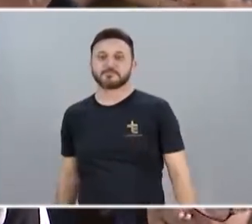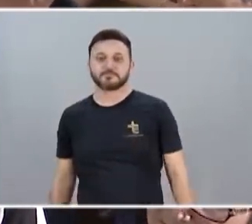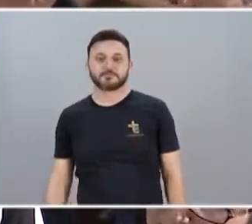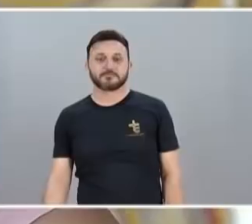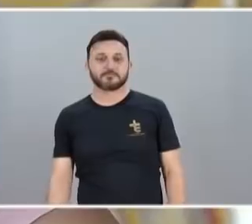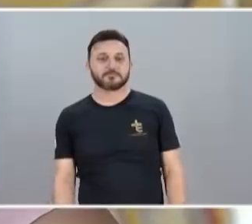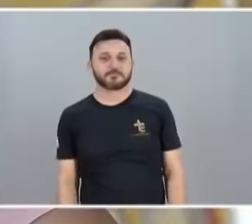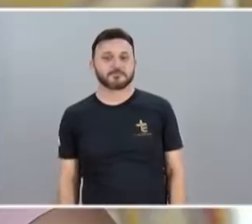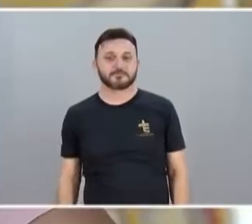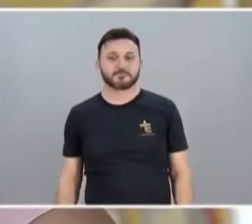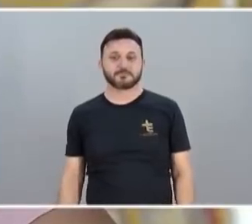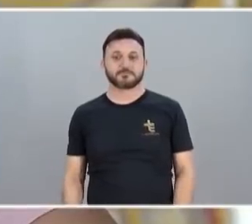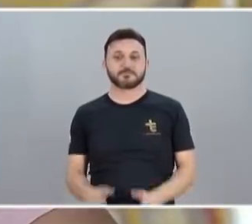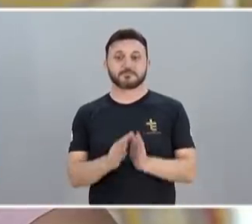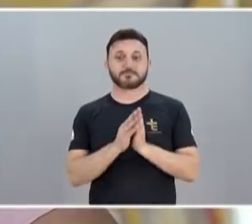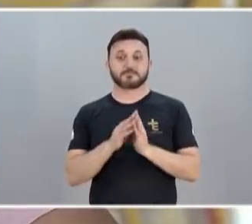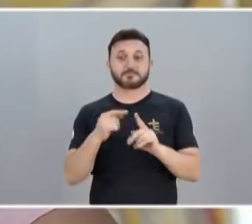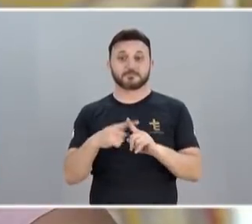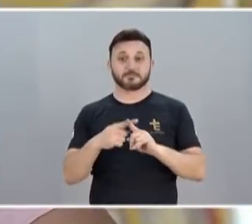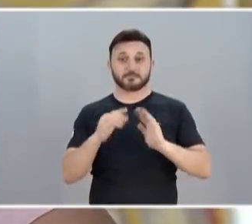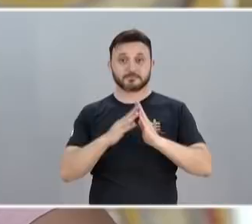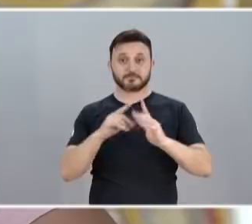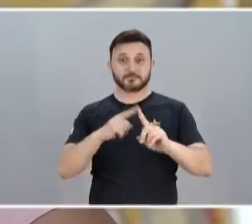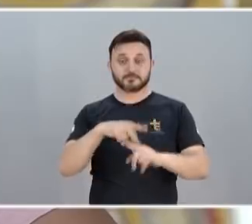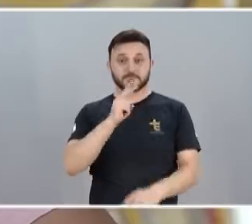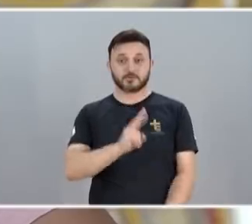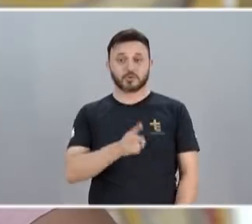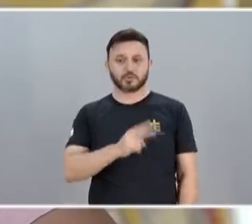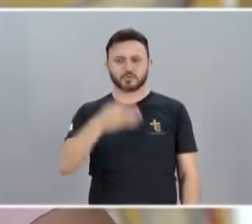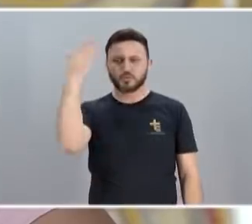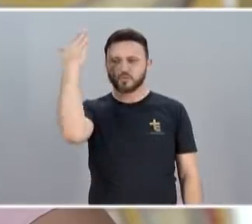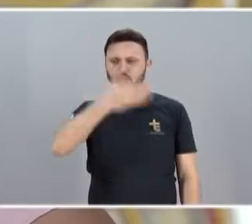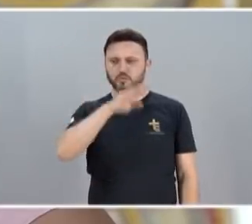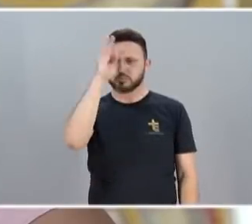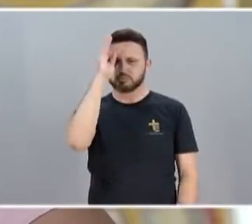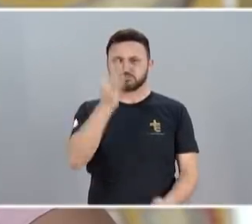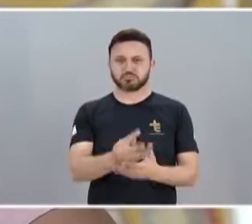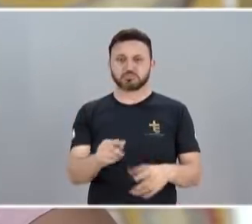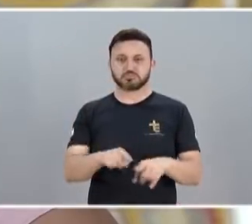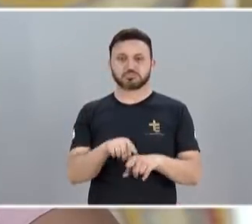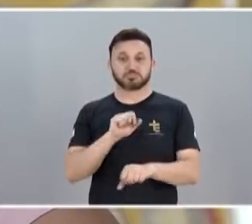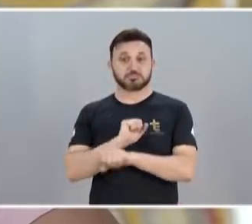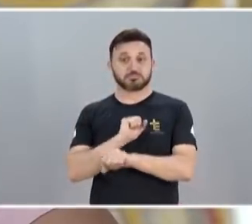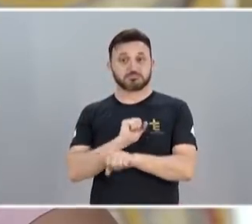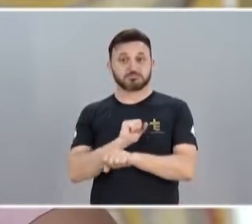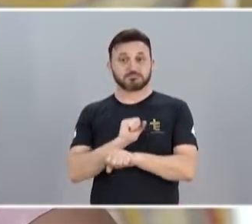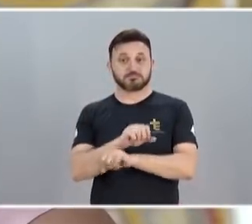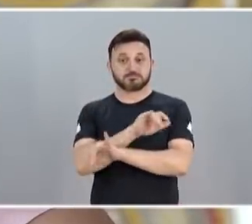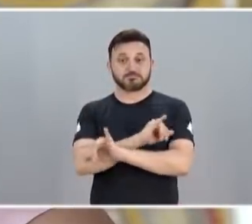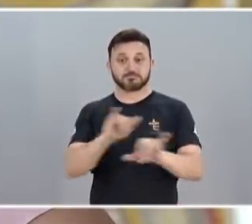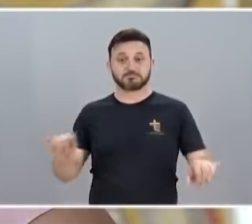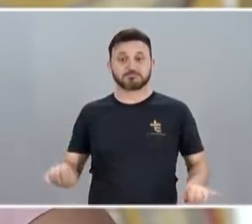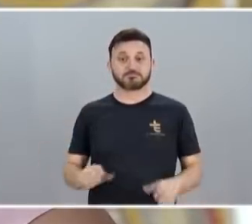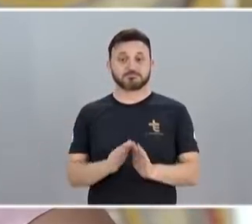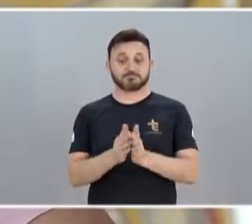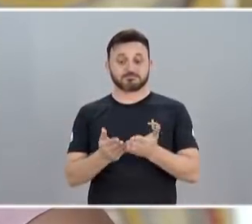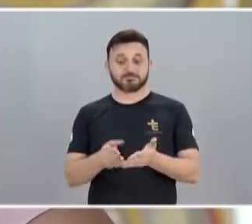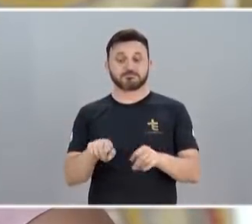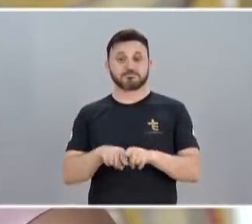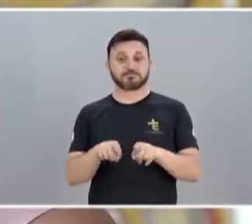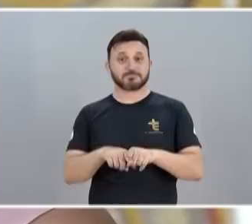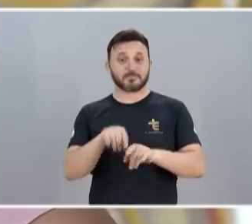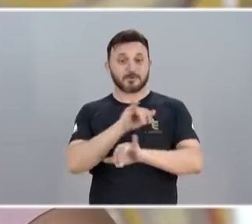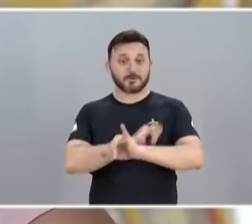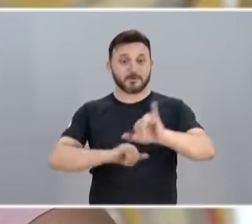oração. Para que a Igreja continue a dar testemunho de fé e esperança, anunciando por palavras e